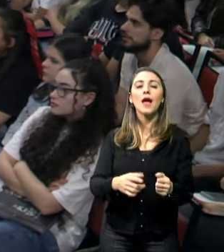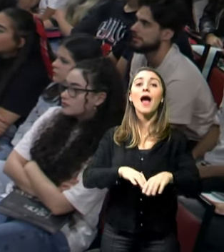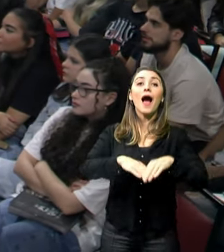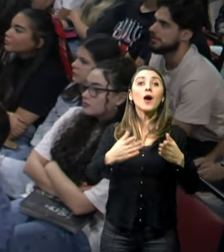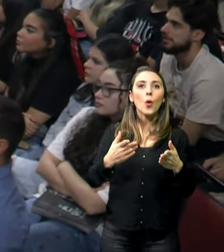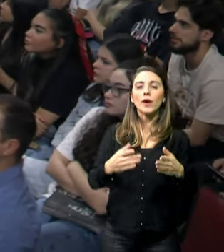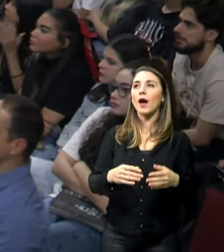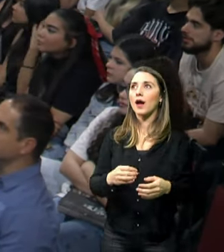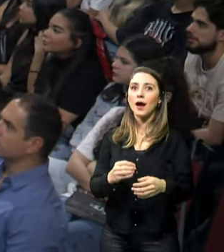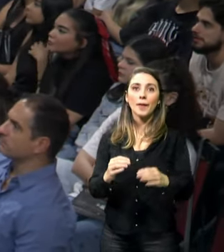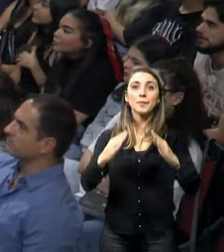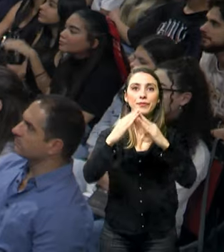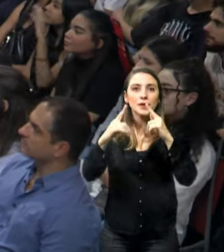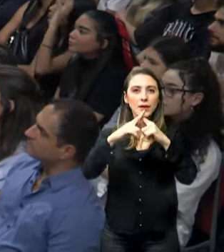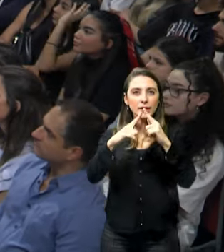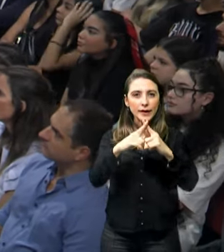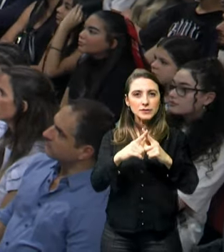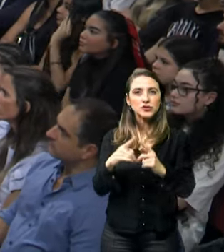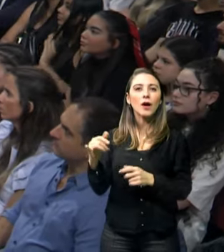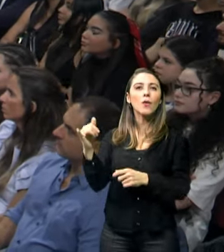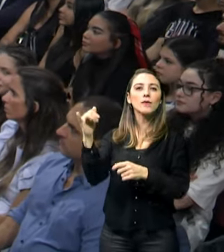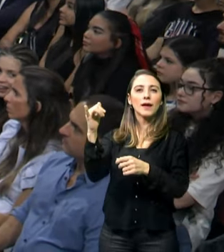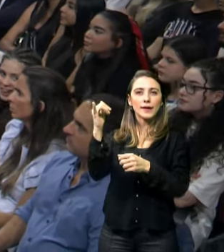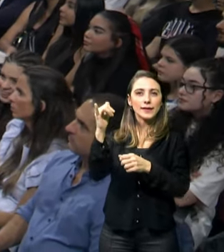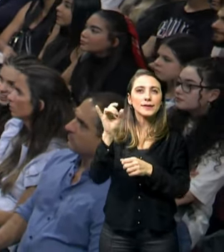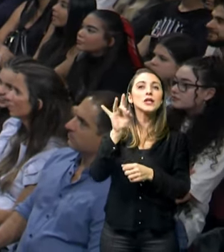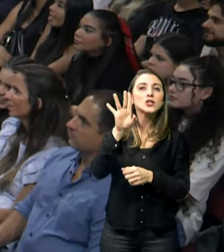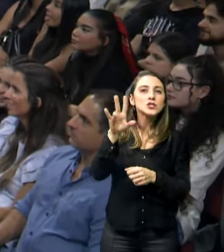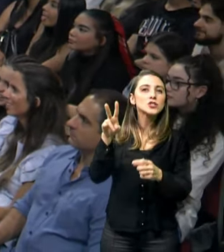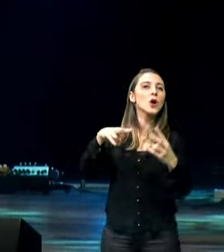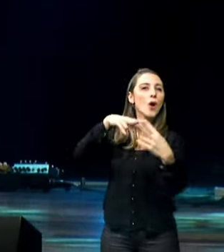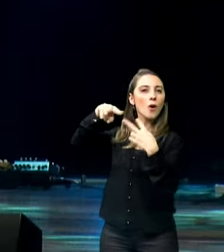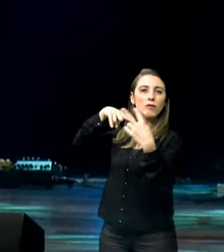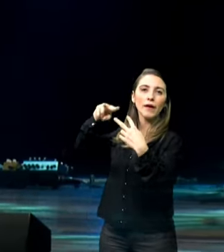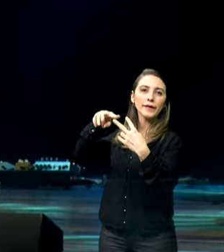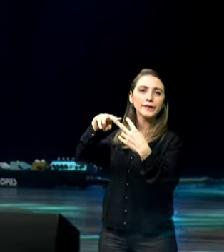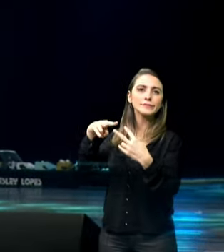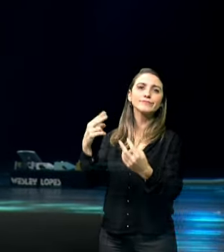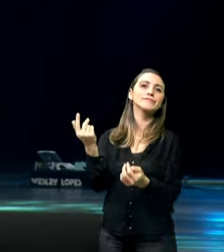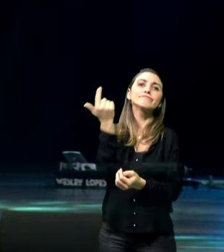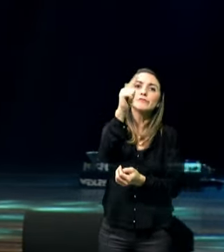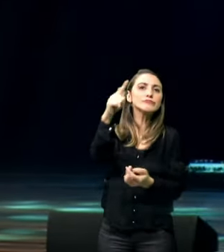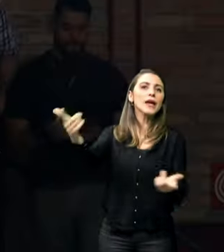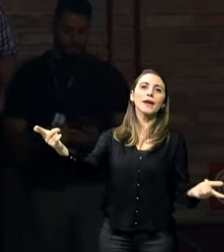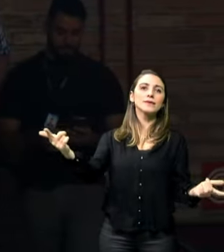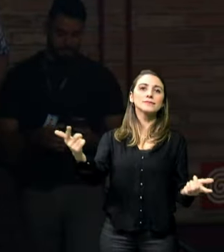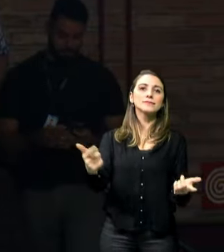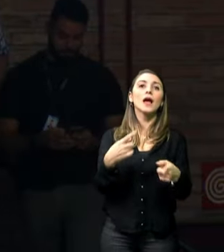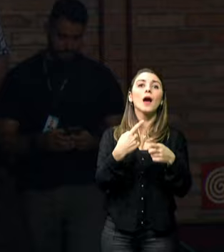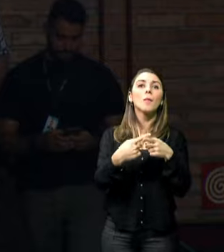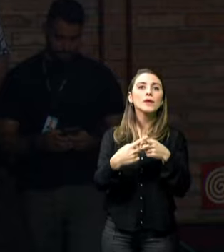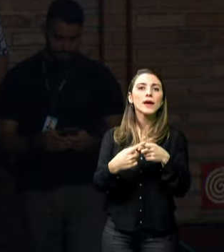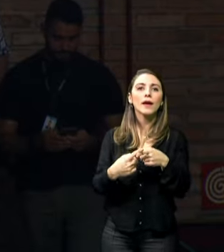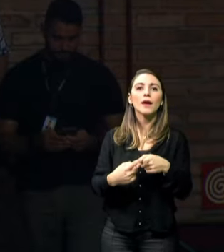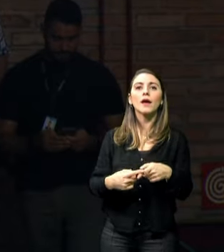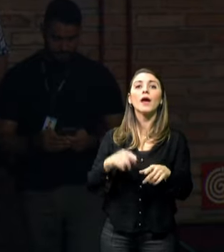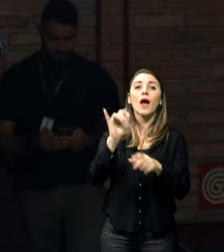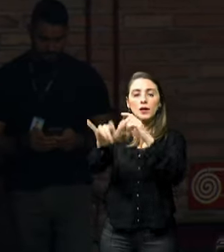Tem transmissão de culto. Alguém que está doente, alguém que está no trabalho, alguém que saiu de